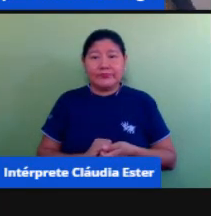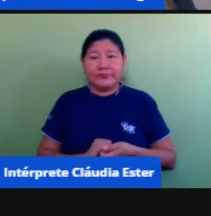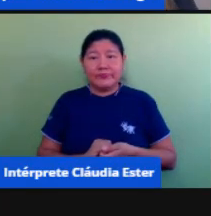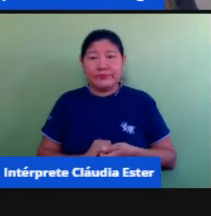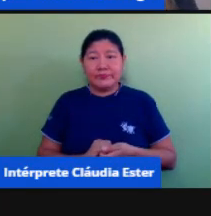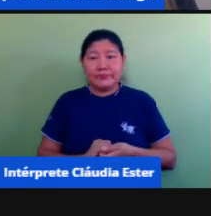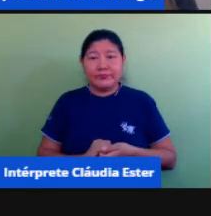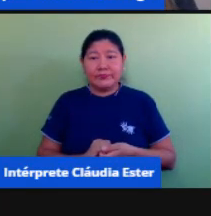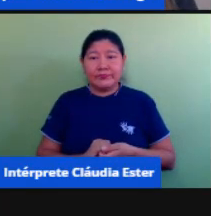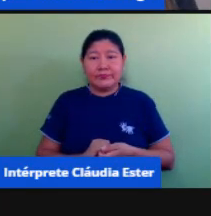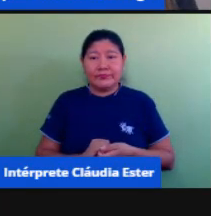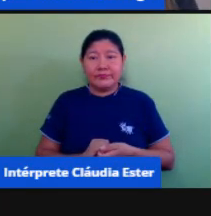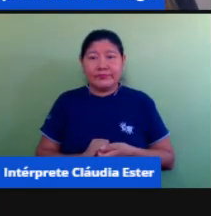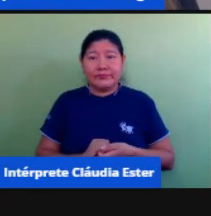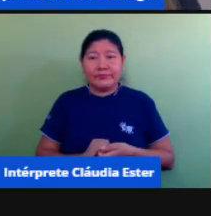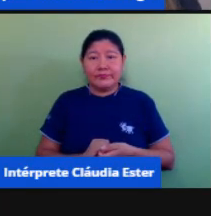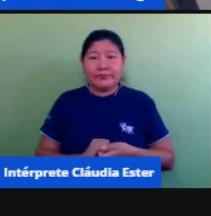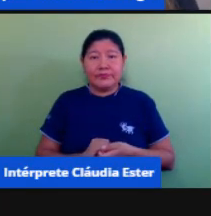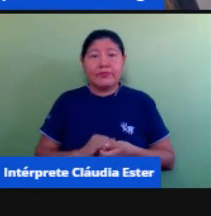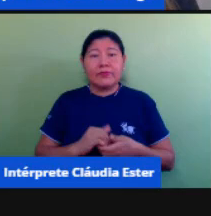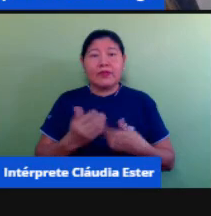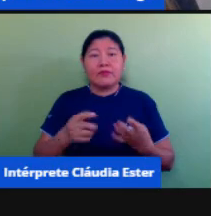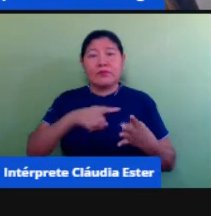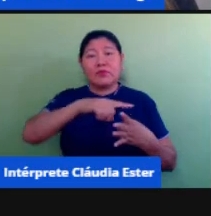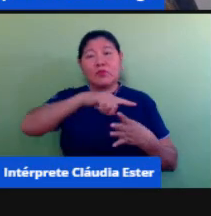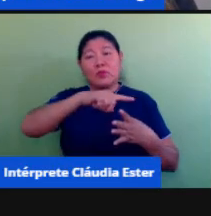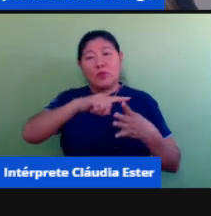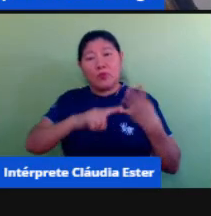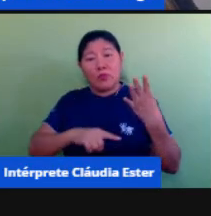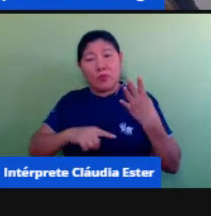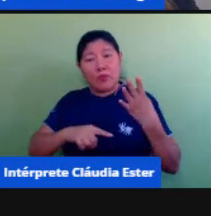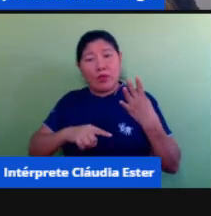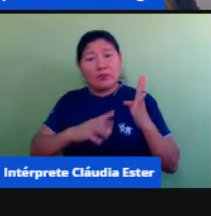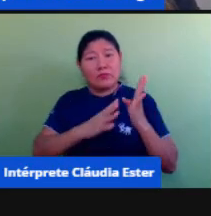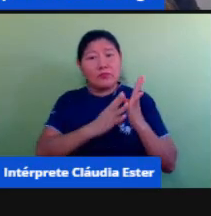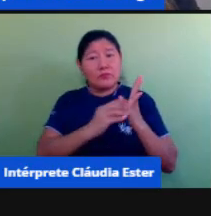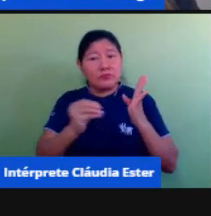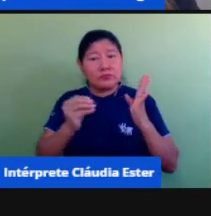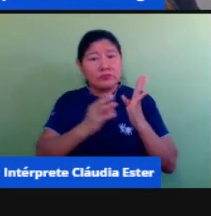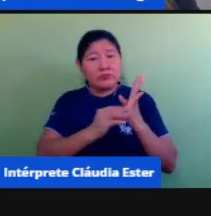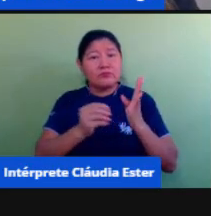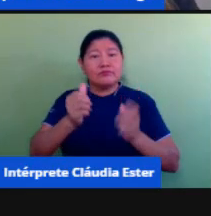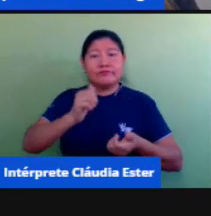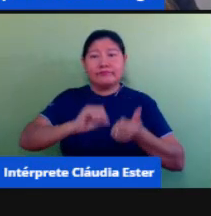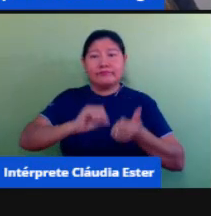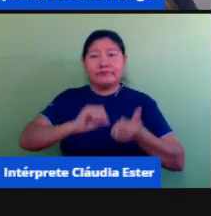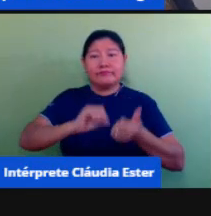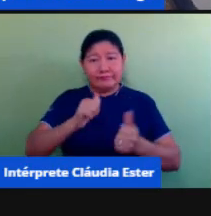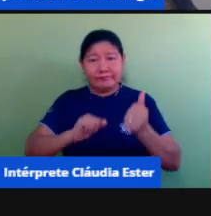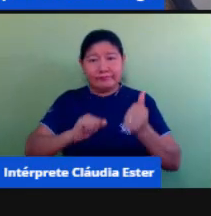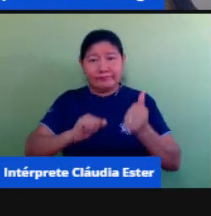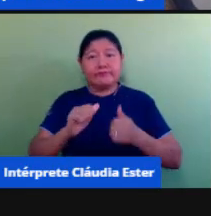Podemos ainda destacar 4 tipos de avaliação. Próximo slide.